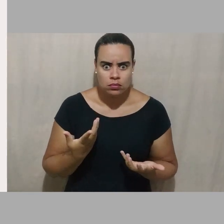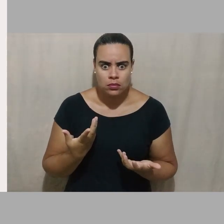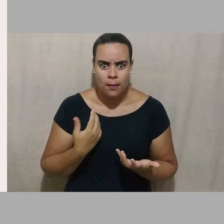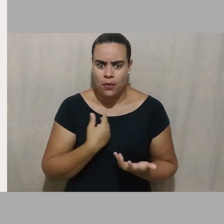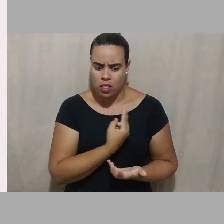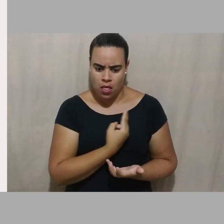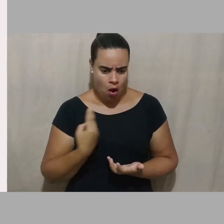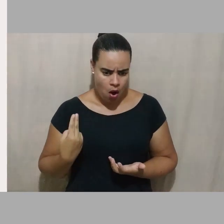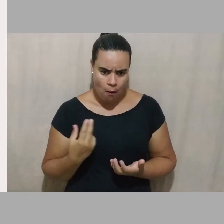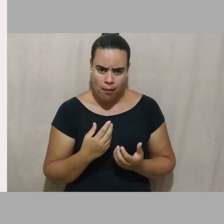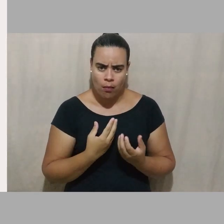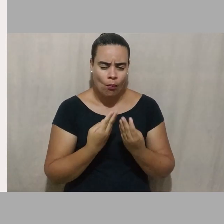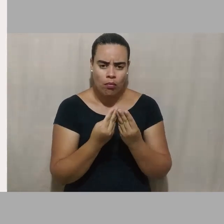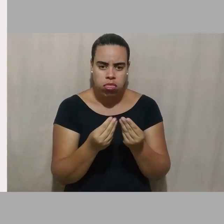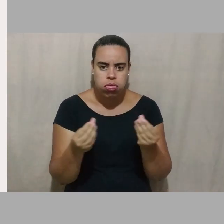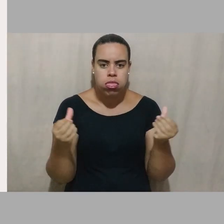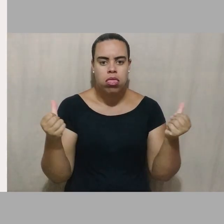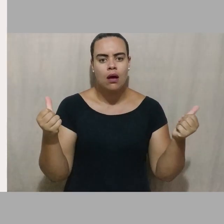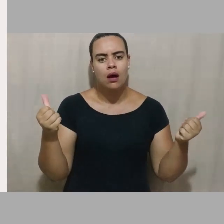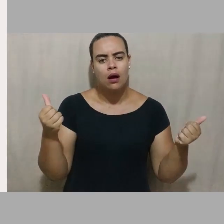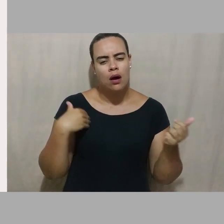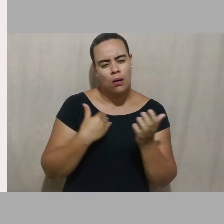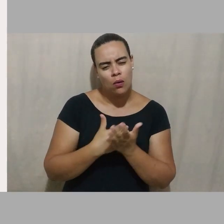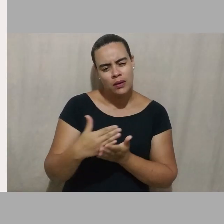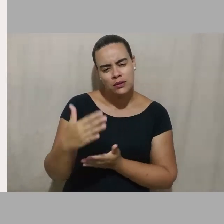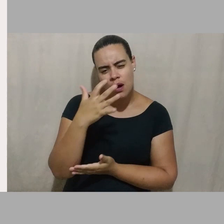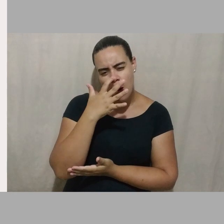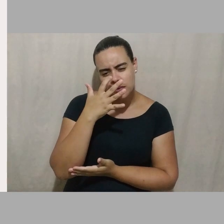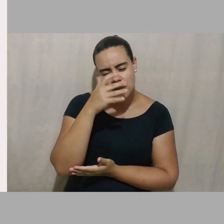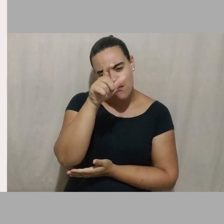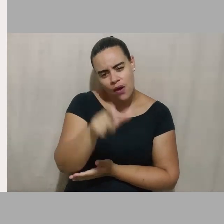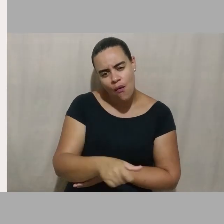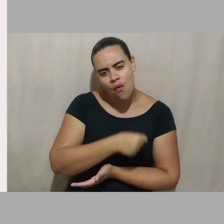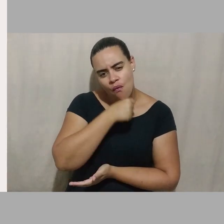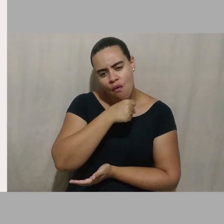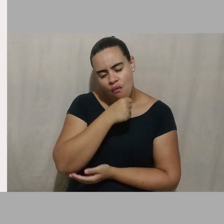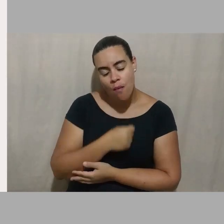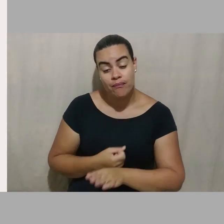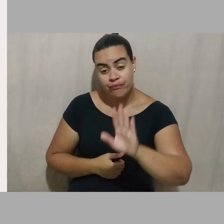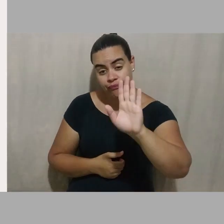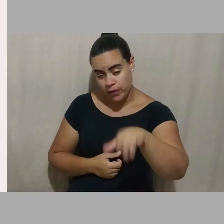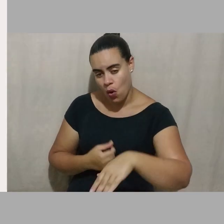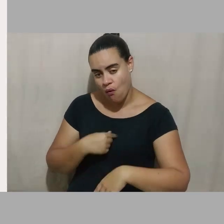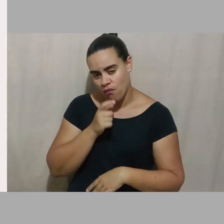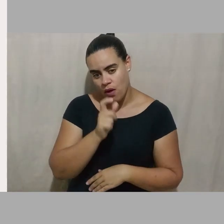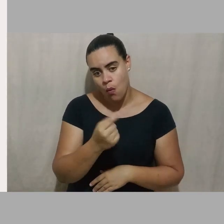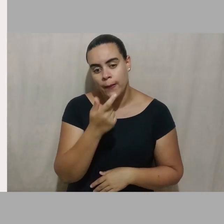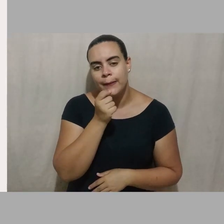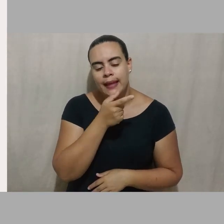correspondentes. Preso às margens daquela interação, passei a observar minuciosamente o meu vô. Vou te contar uma piada,